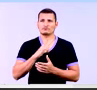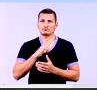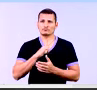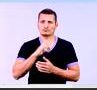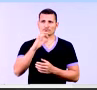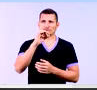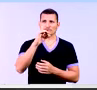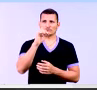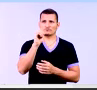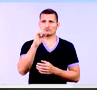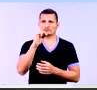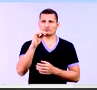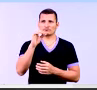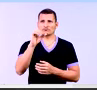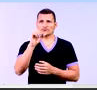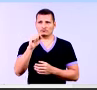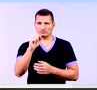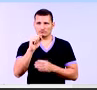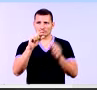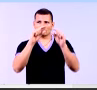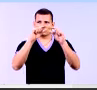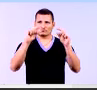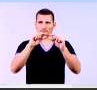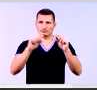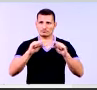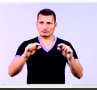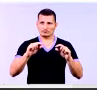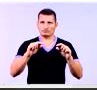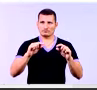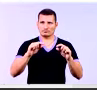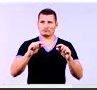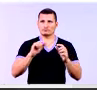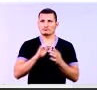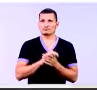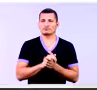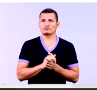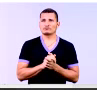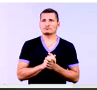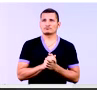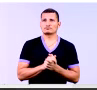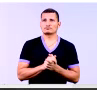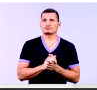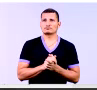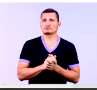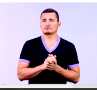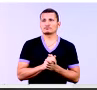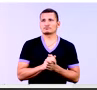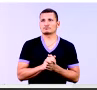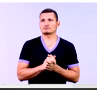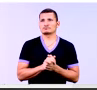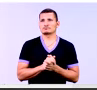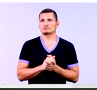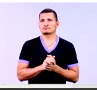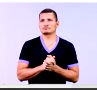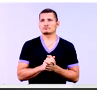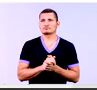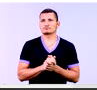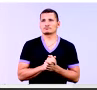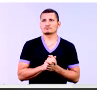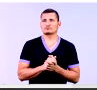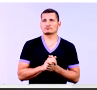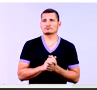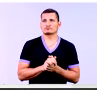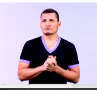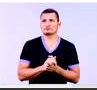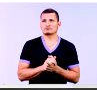do formulário. Vocês lembram dos dados? Nós estamos recebendo ele via post. Olha aqui o post.